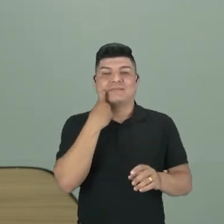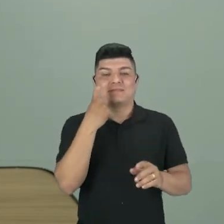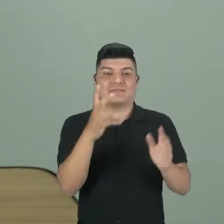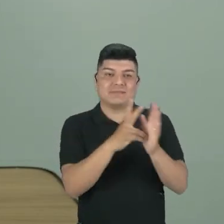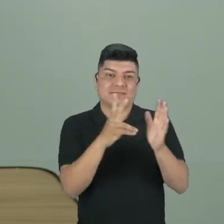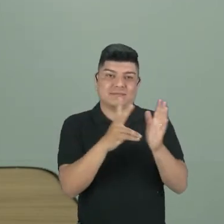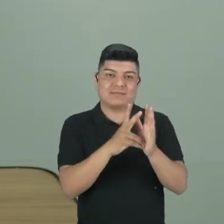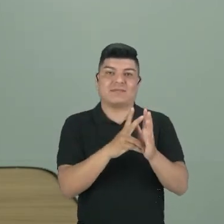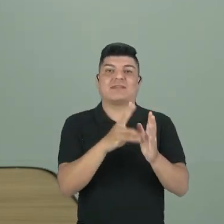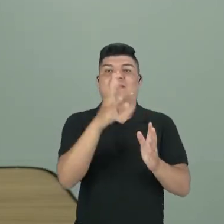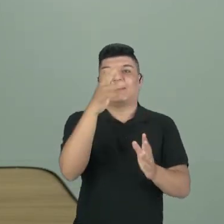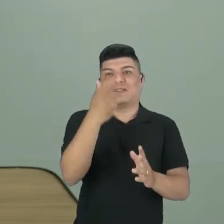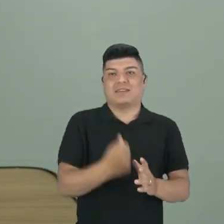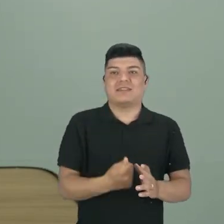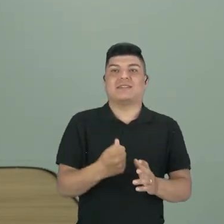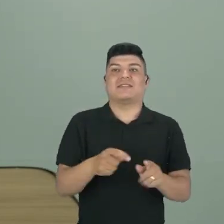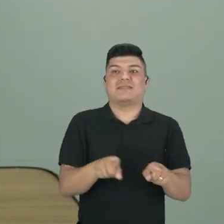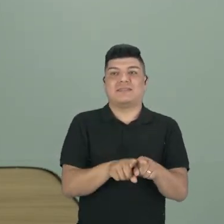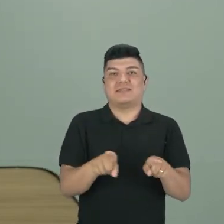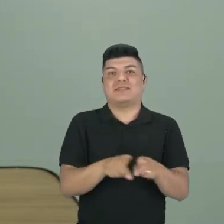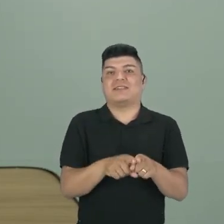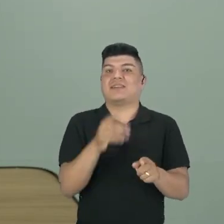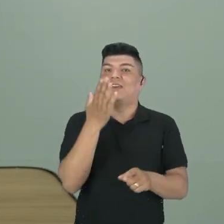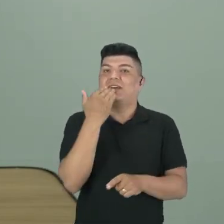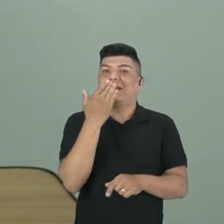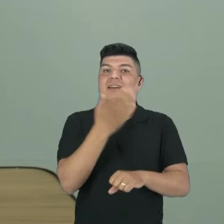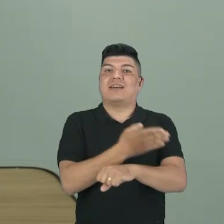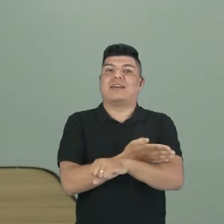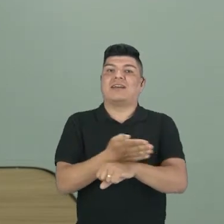dos africanos, tá? Comidas e